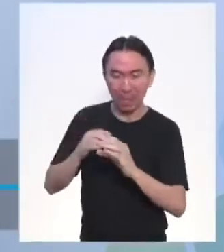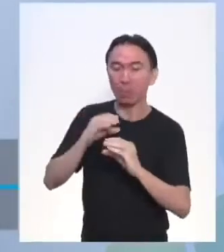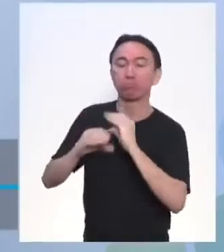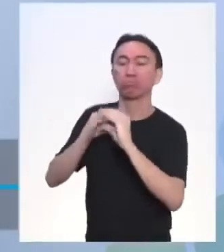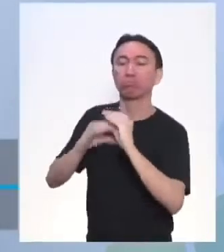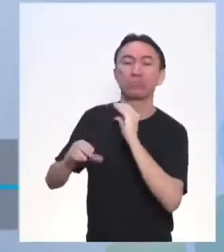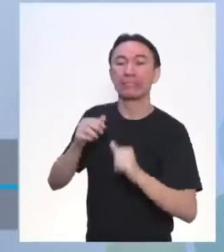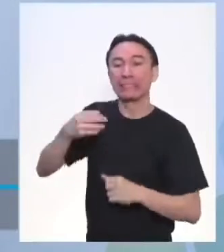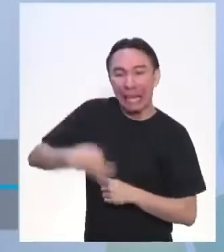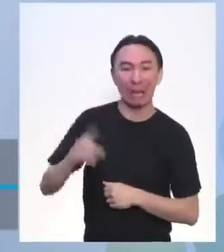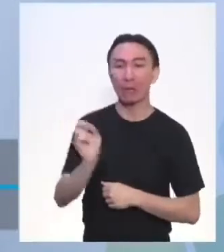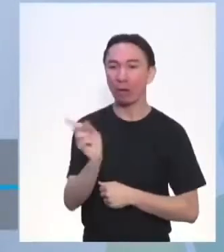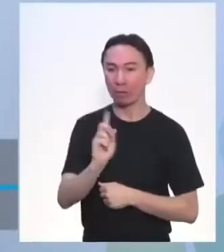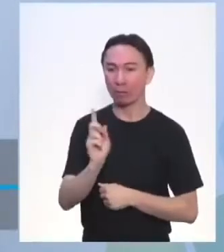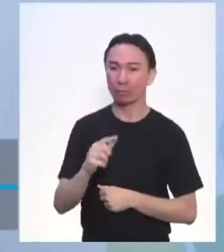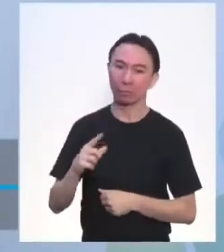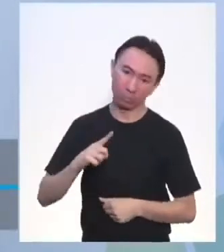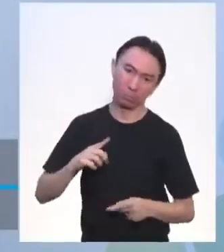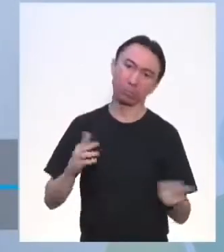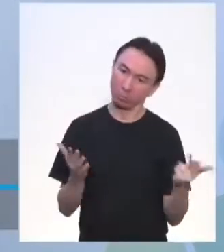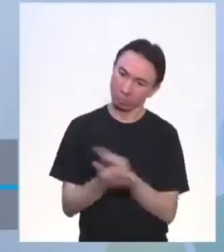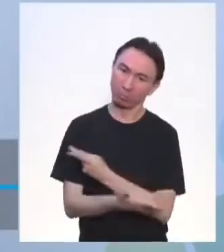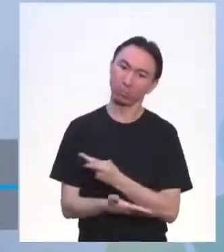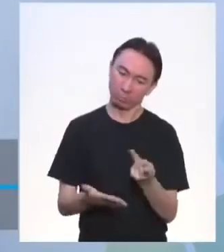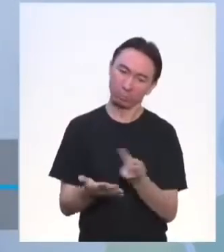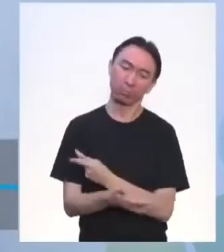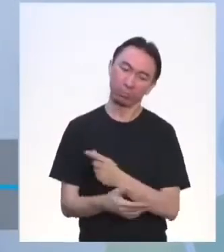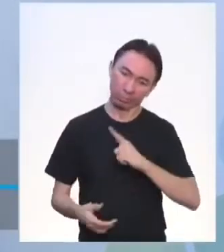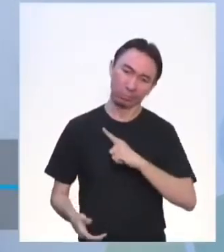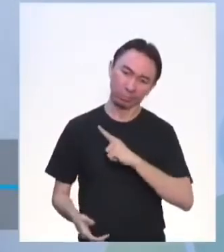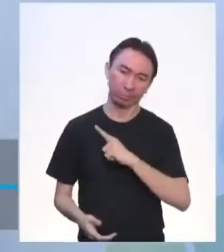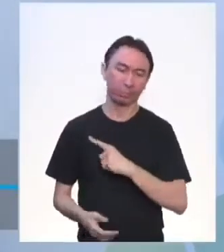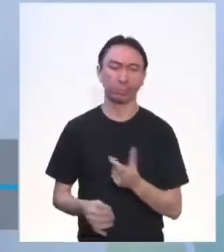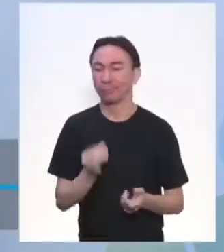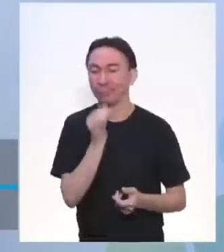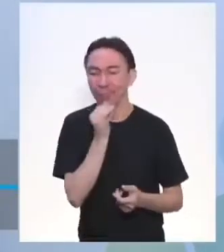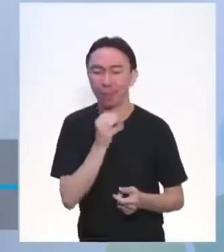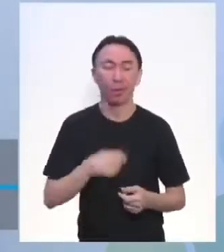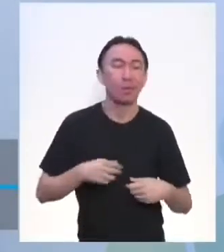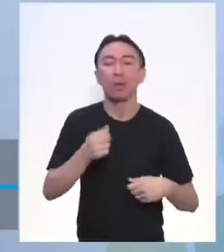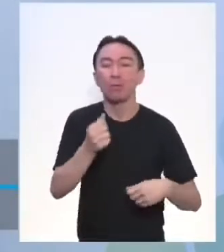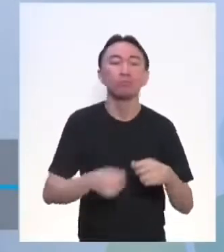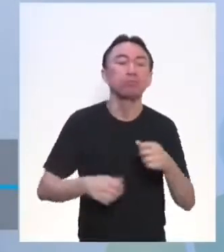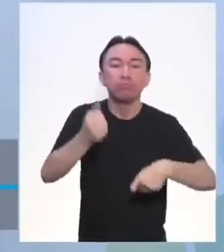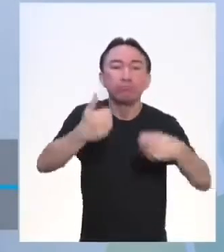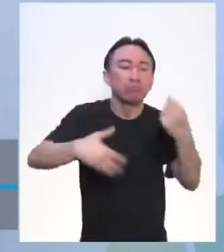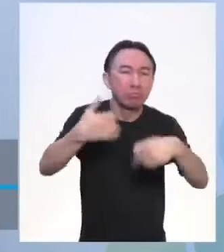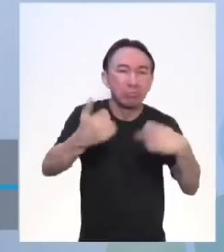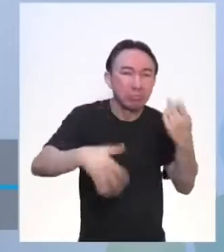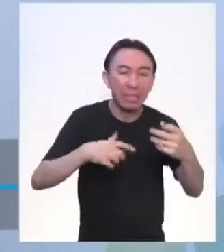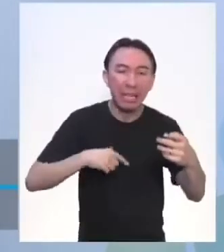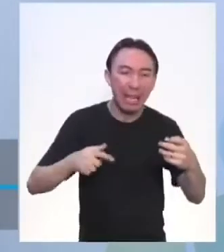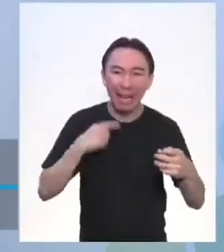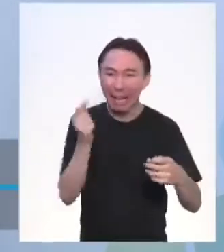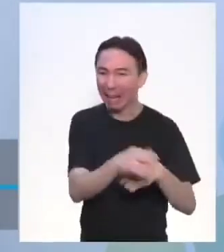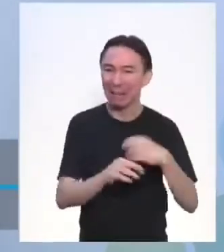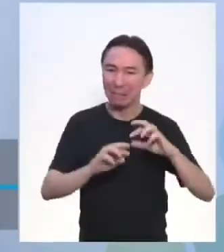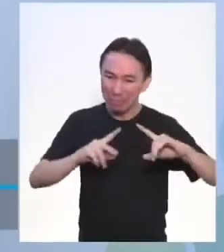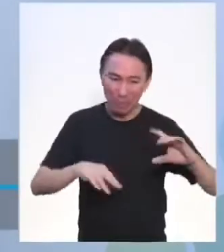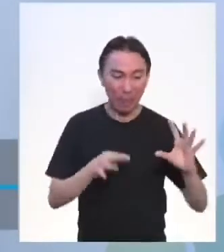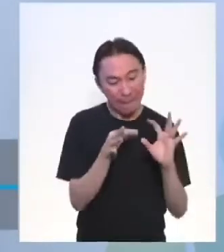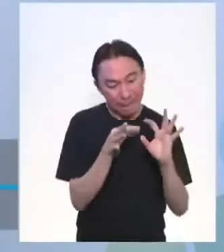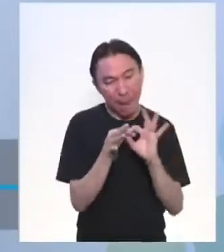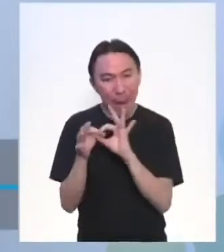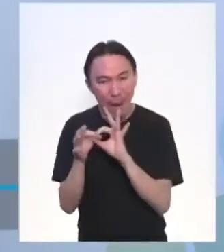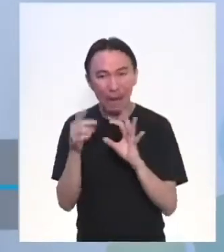exemplo, eu não posso vir aqui dar aula para vocês e não ter concordância, né, de número, gênero, aí, plural,